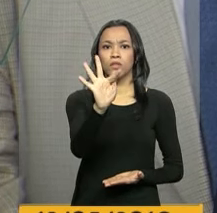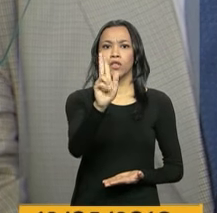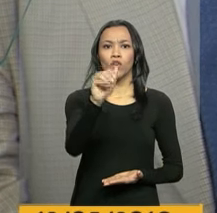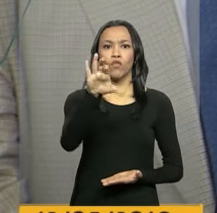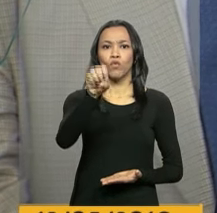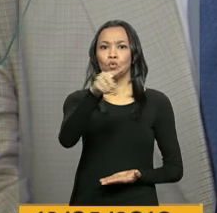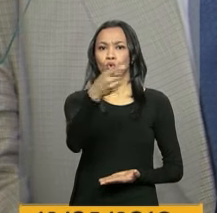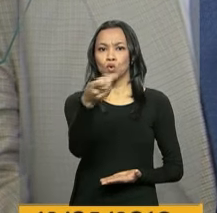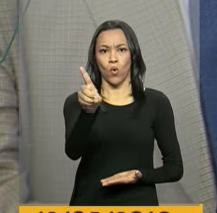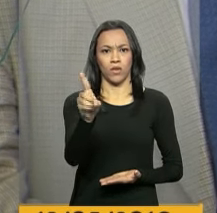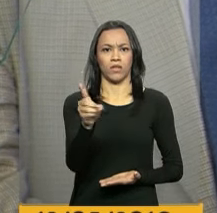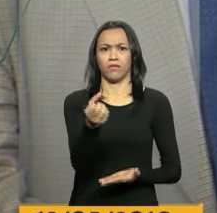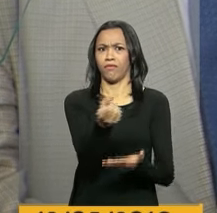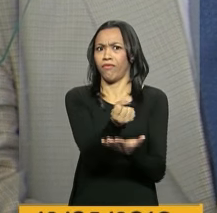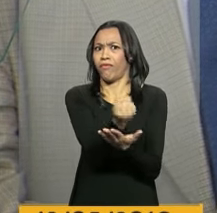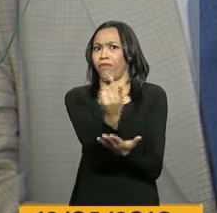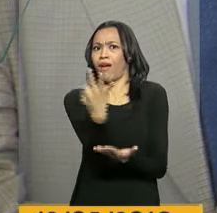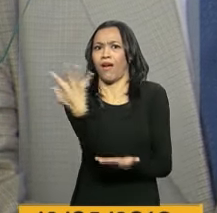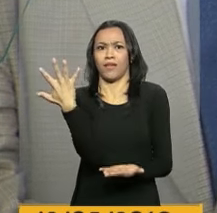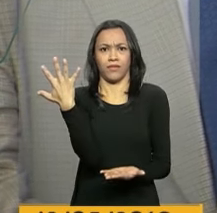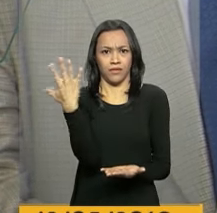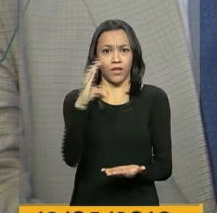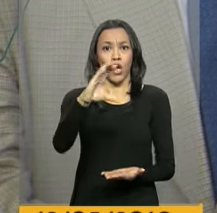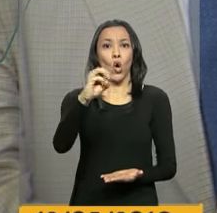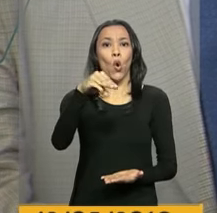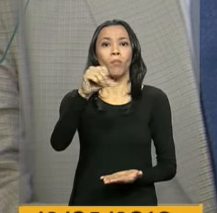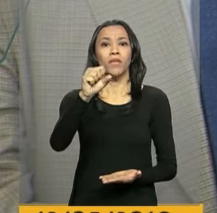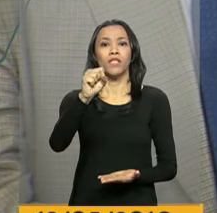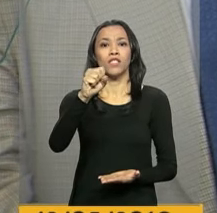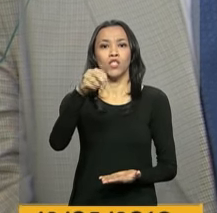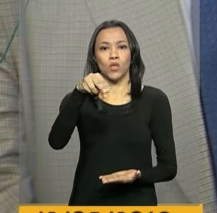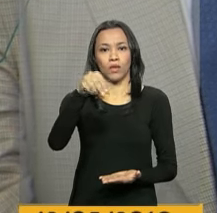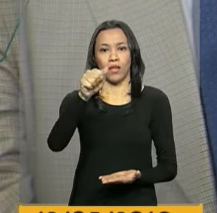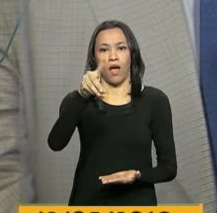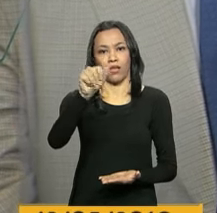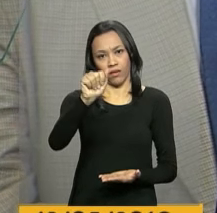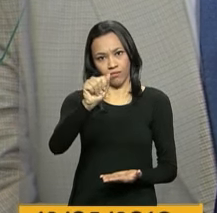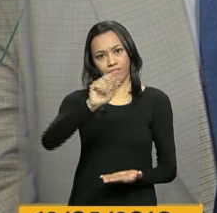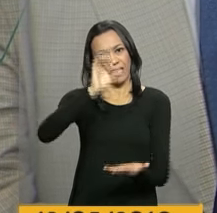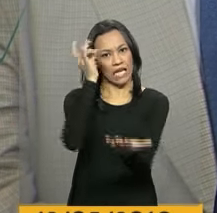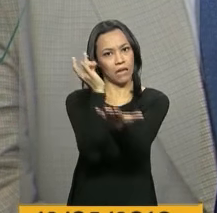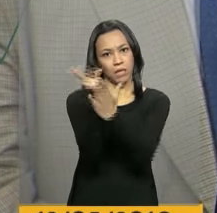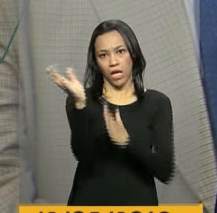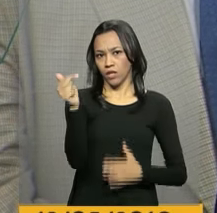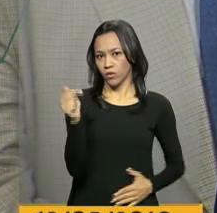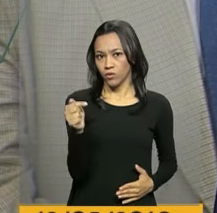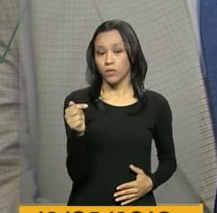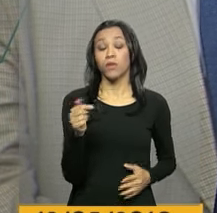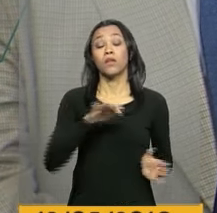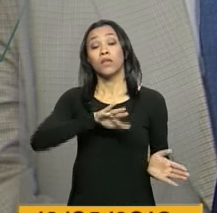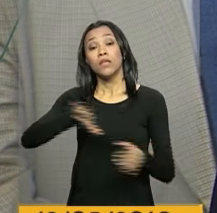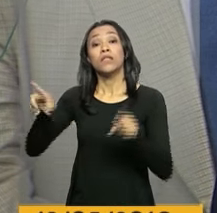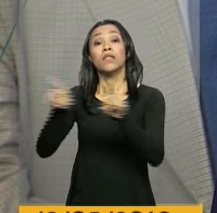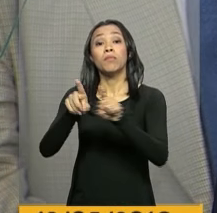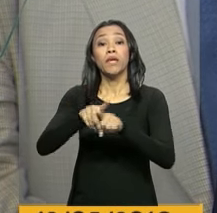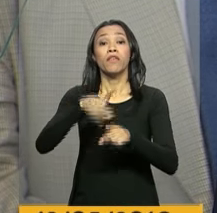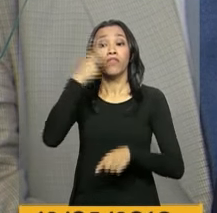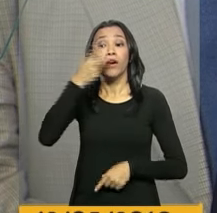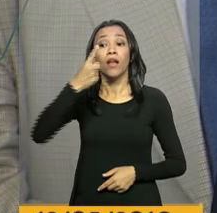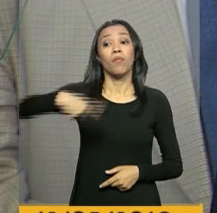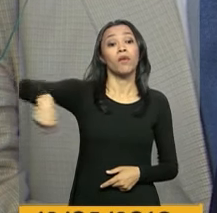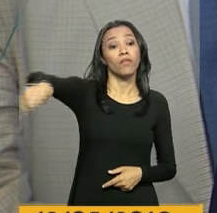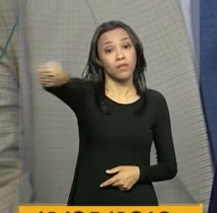comissionadas. Eu quero também, para tranquilizar o mercado, dizer que serão